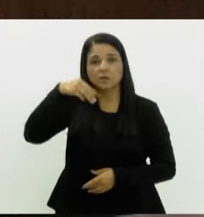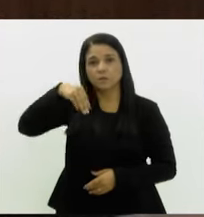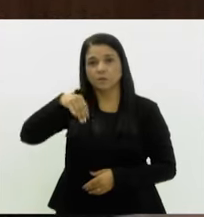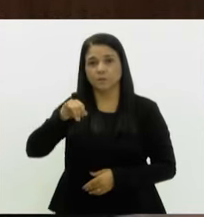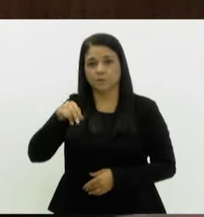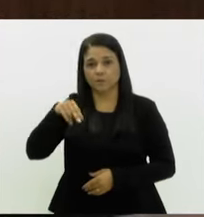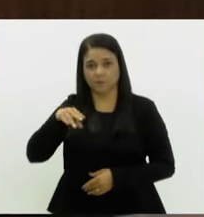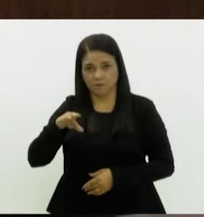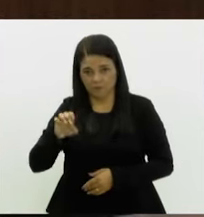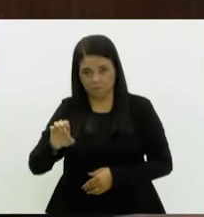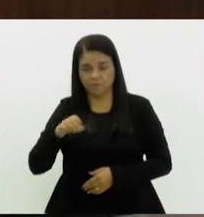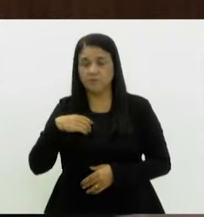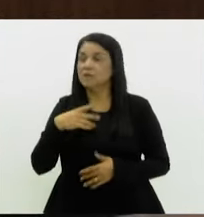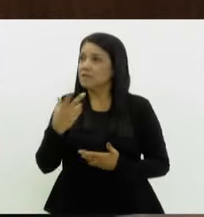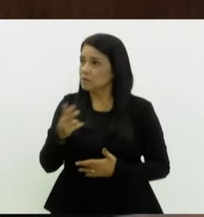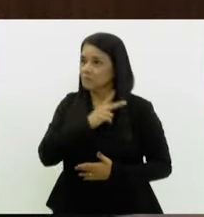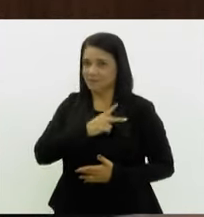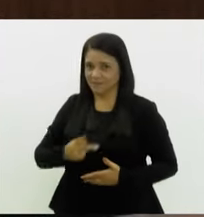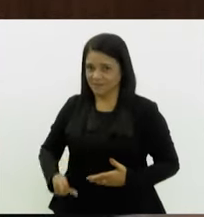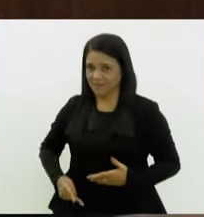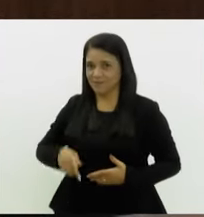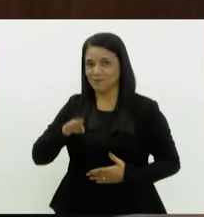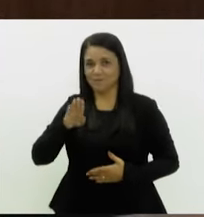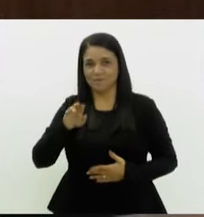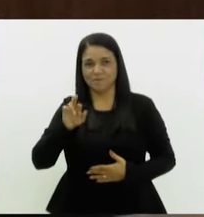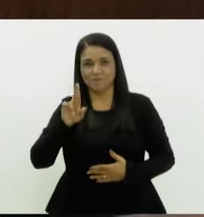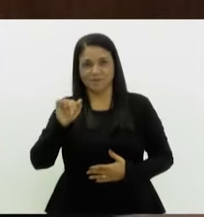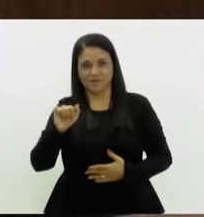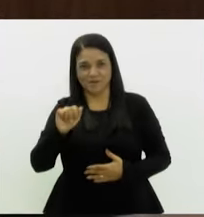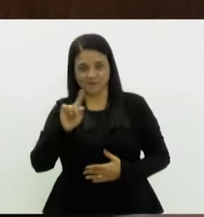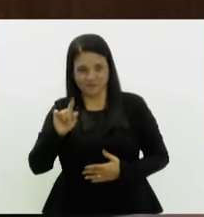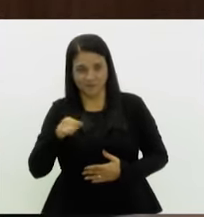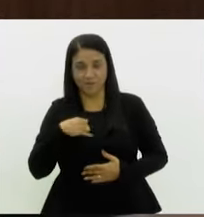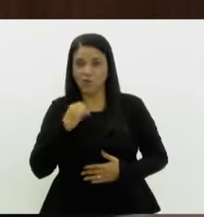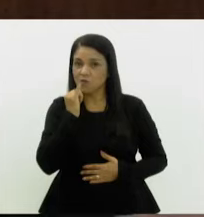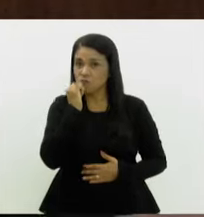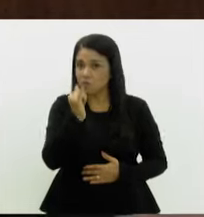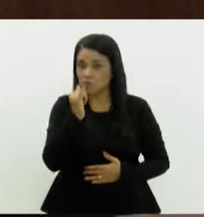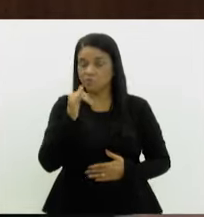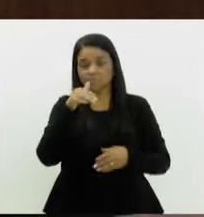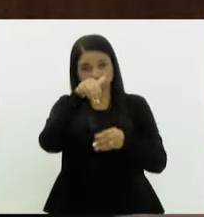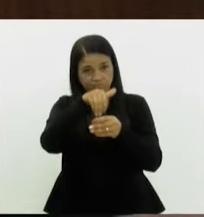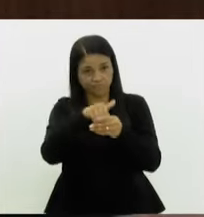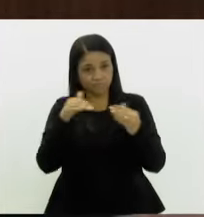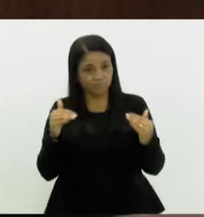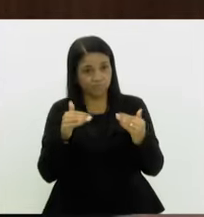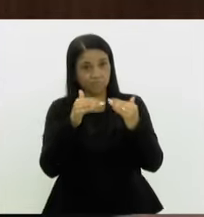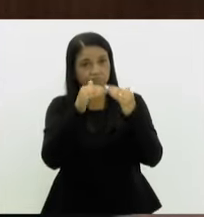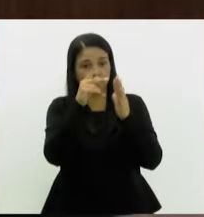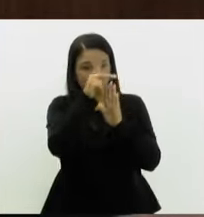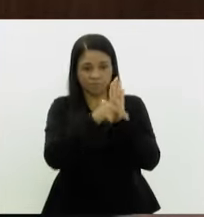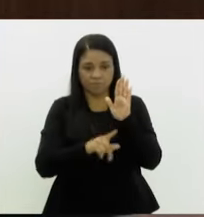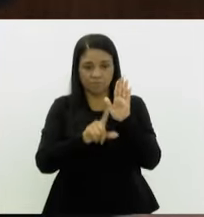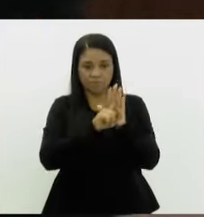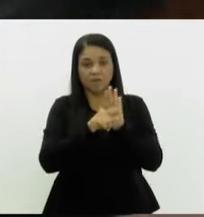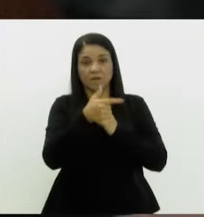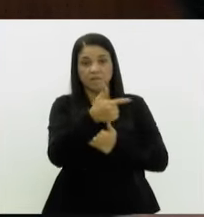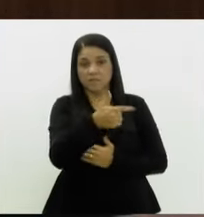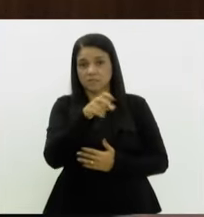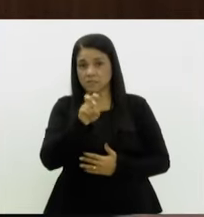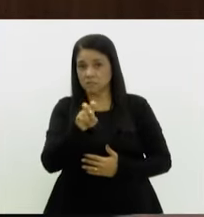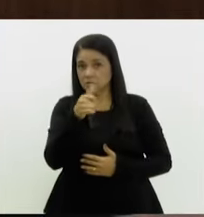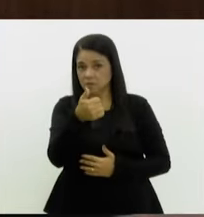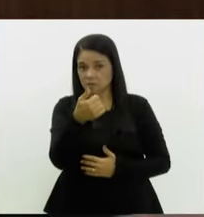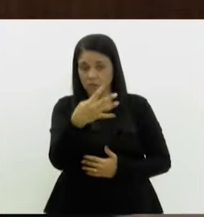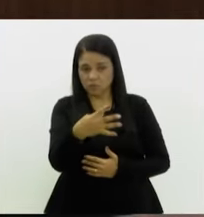Mim. Presidente Brazão, eu queria declarar que eu votei favoravelmente ao projeto 2514